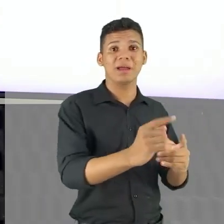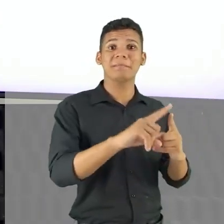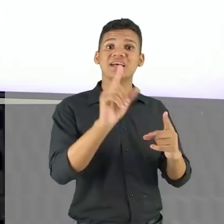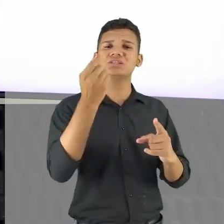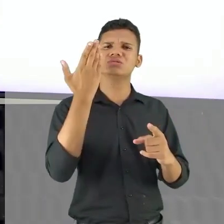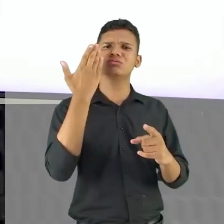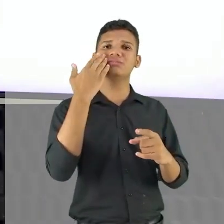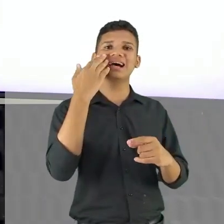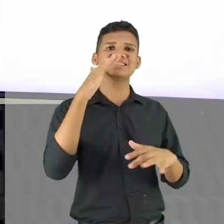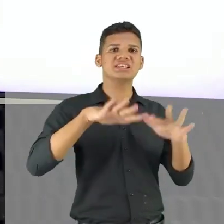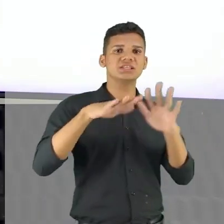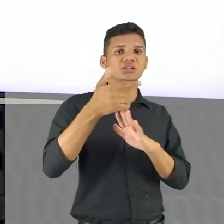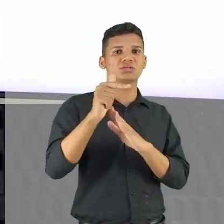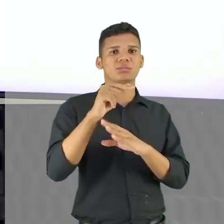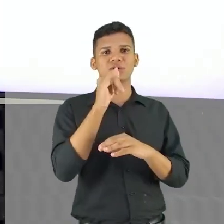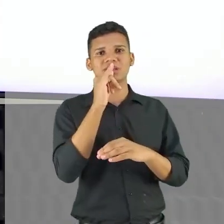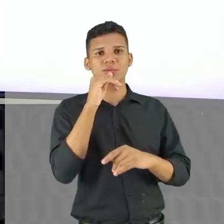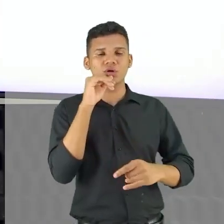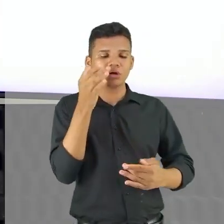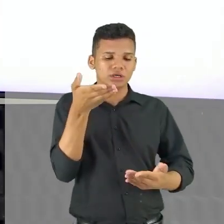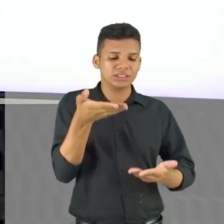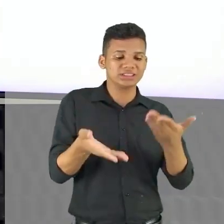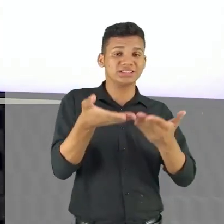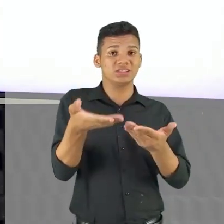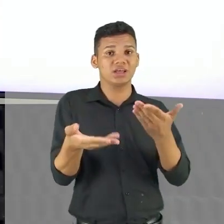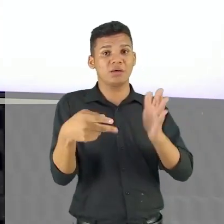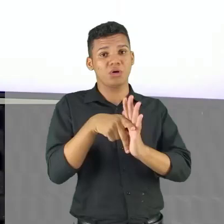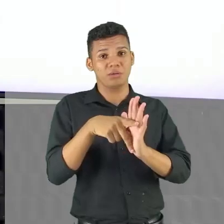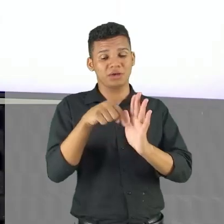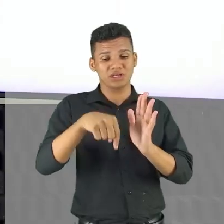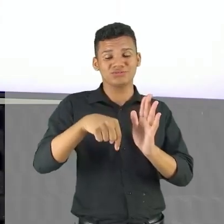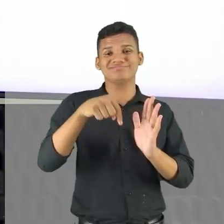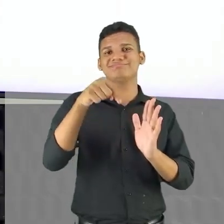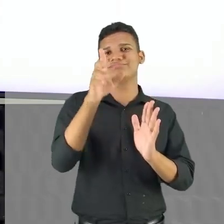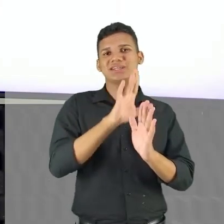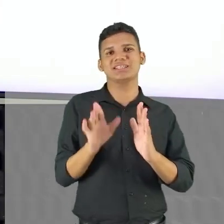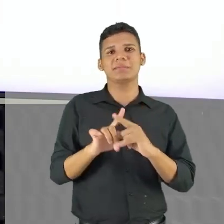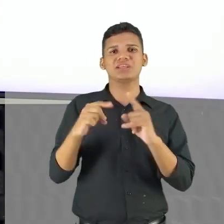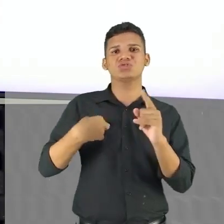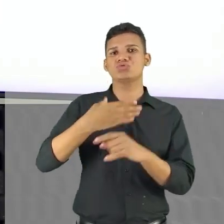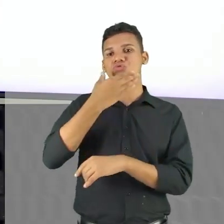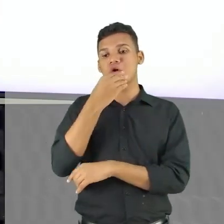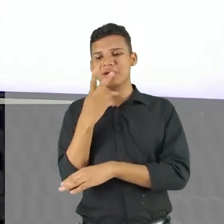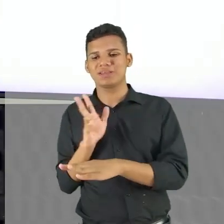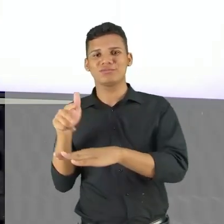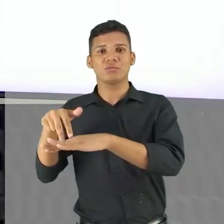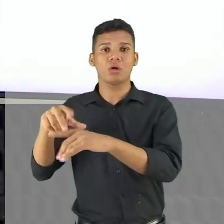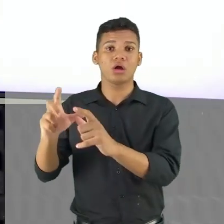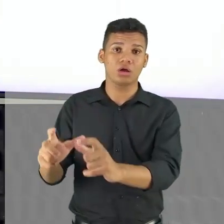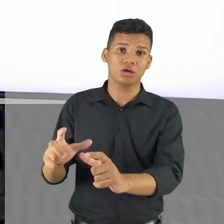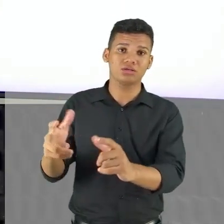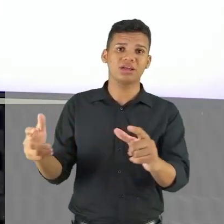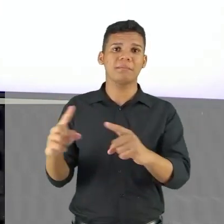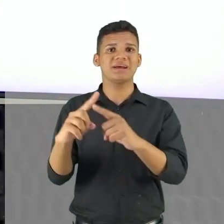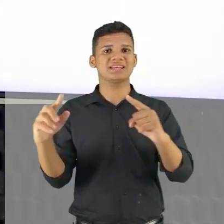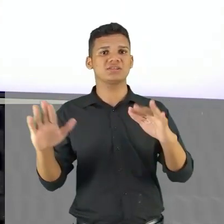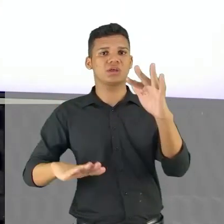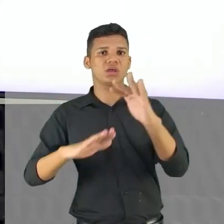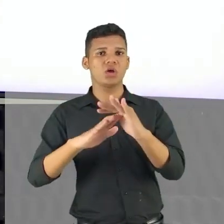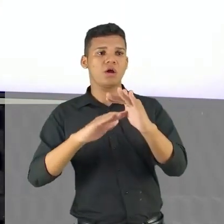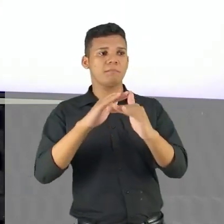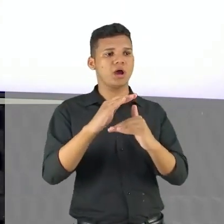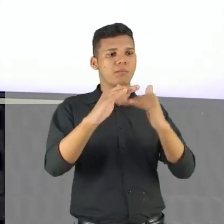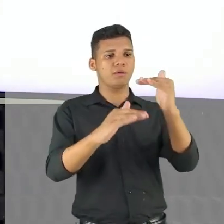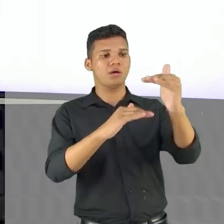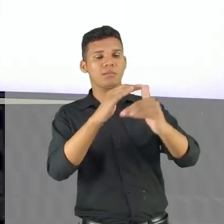que essa desigualdade do campo brasileiro acabou minando a fixação do homem à terra. Lembre-se que com o processo de